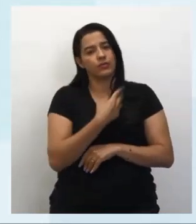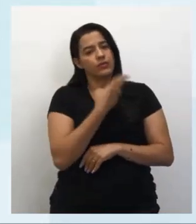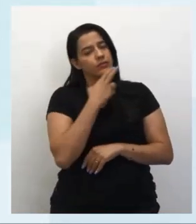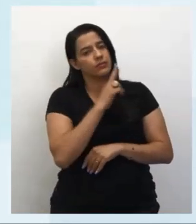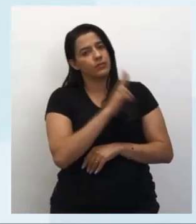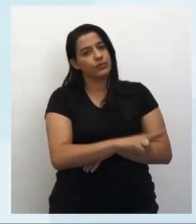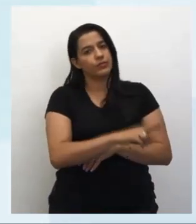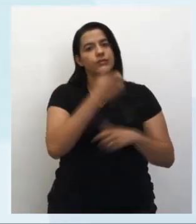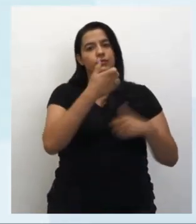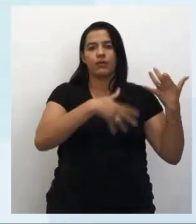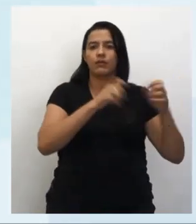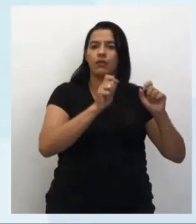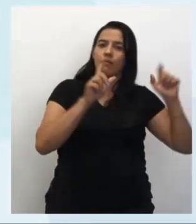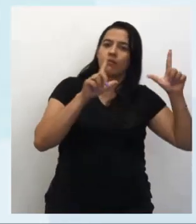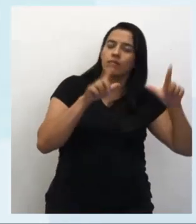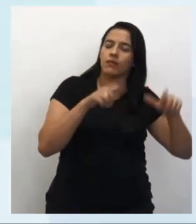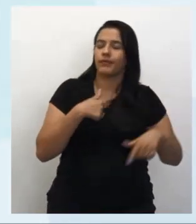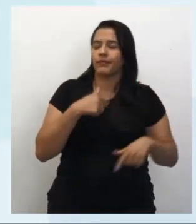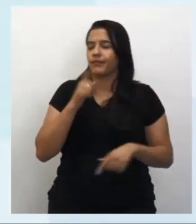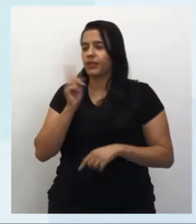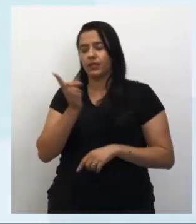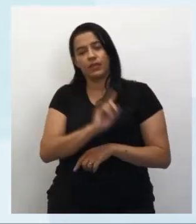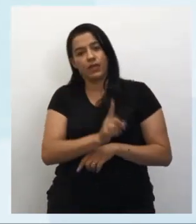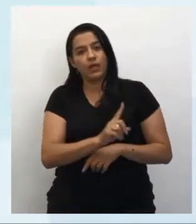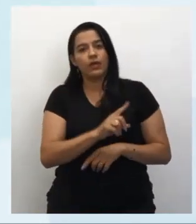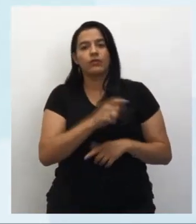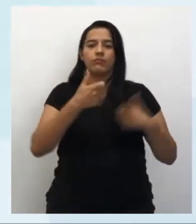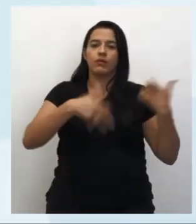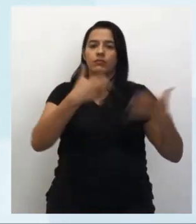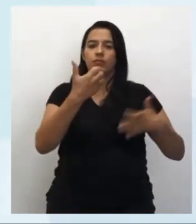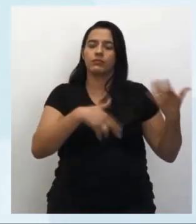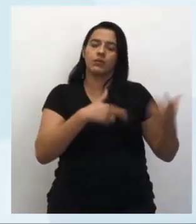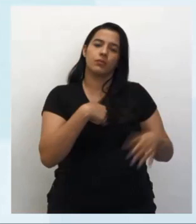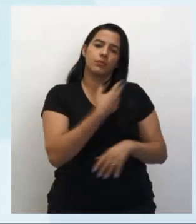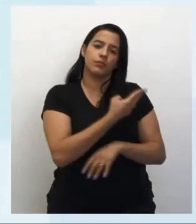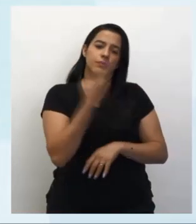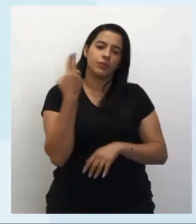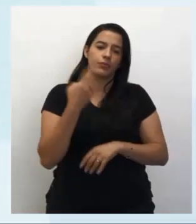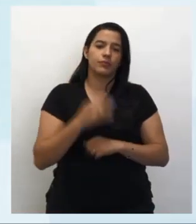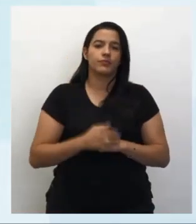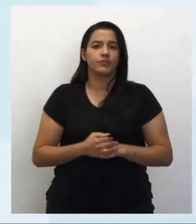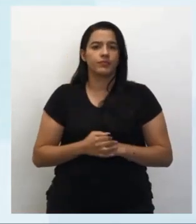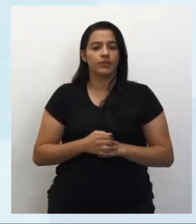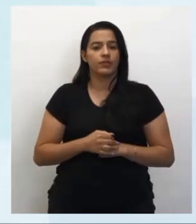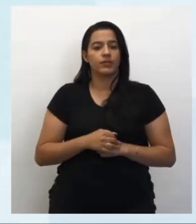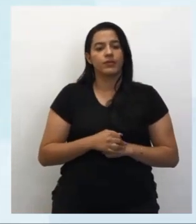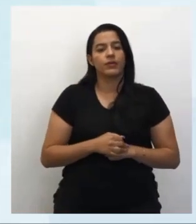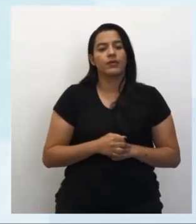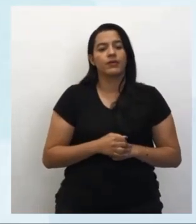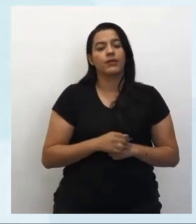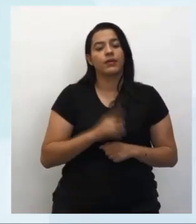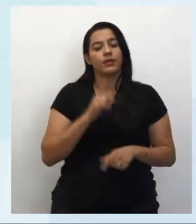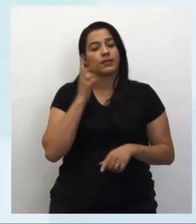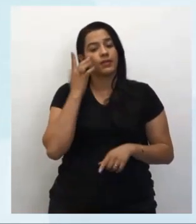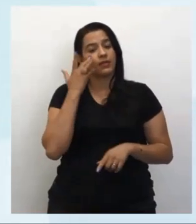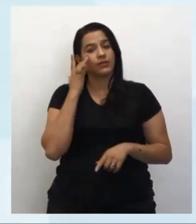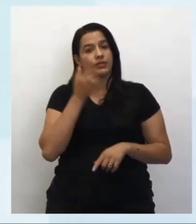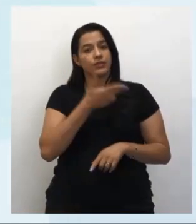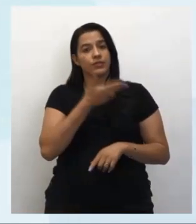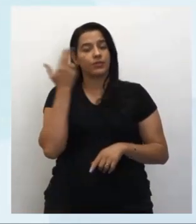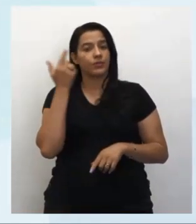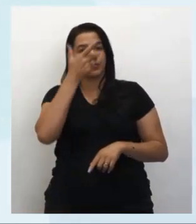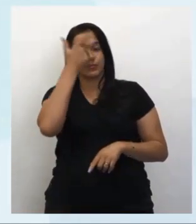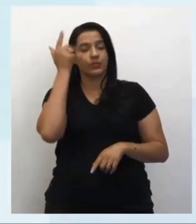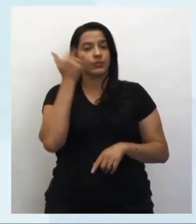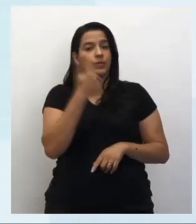fez um gesto de espanto. Colombo? Não, senhor. Procópio José Gomes Valongo. Valongo? Achou que não era nome de gente